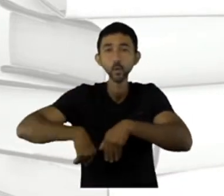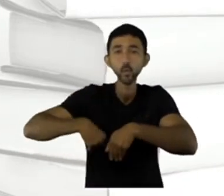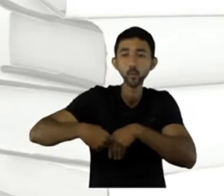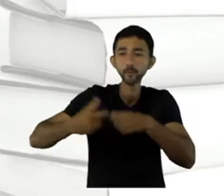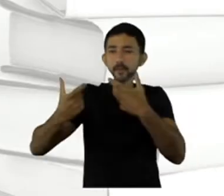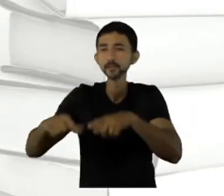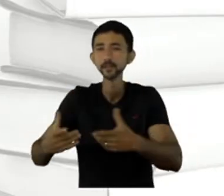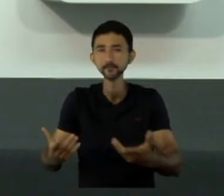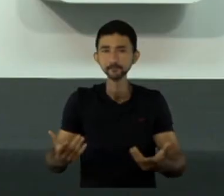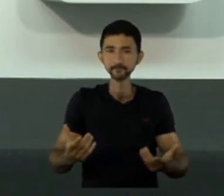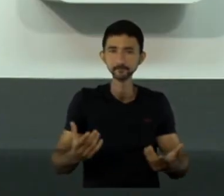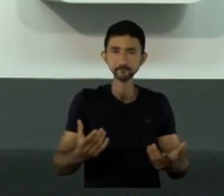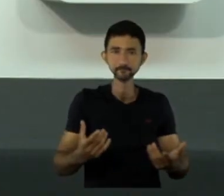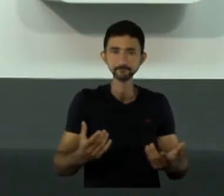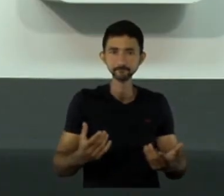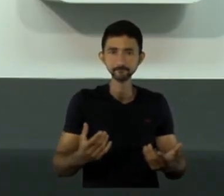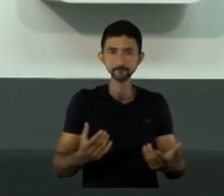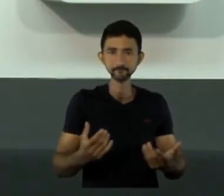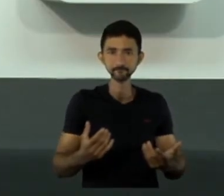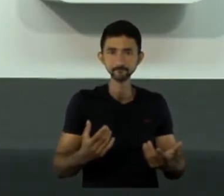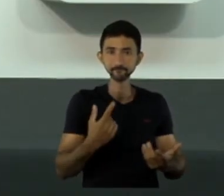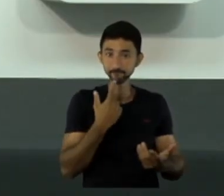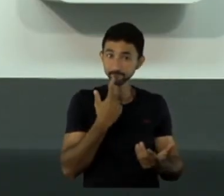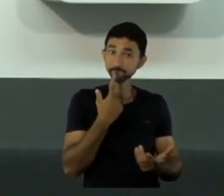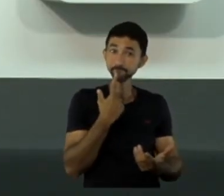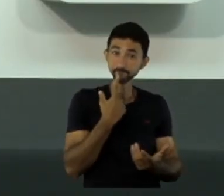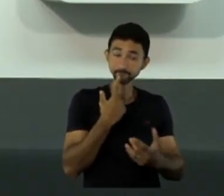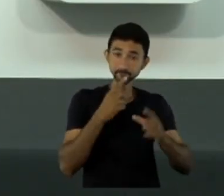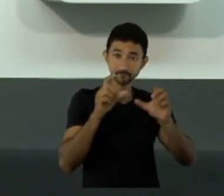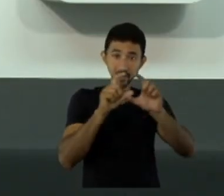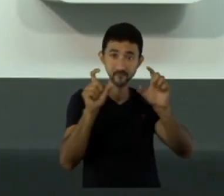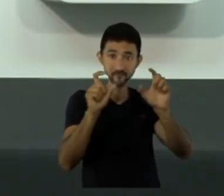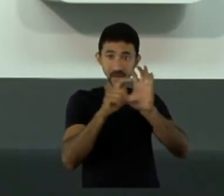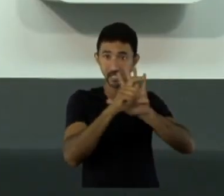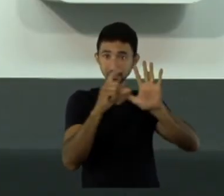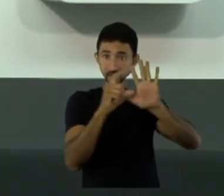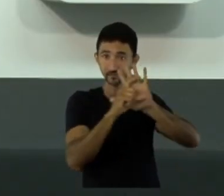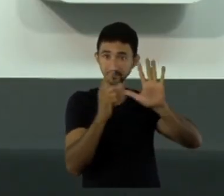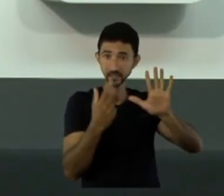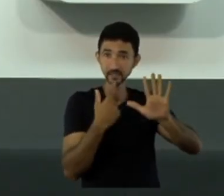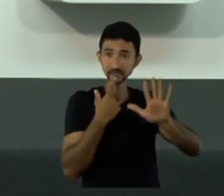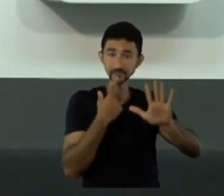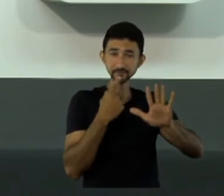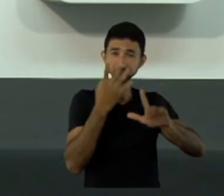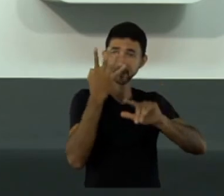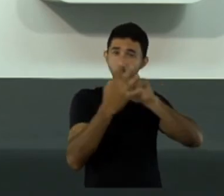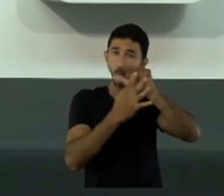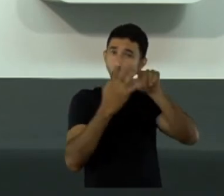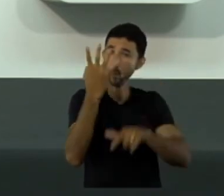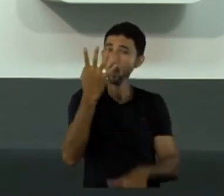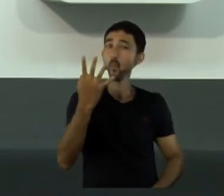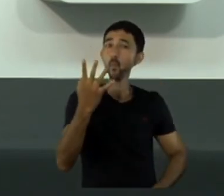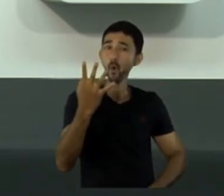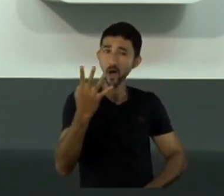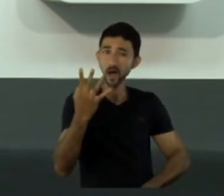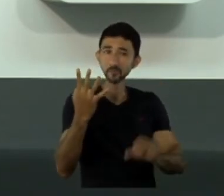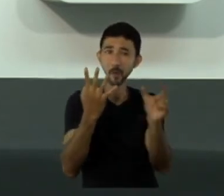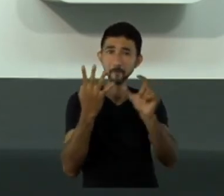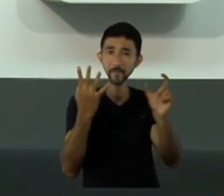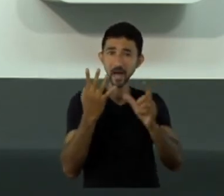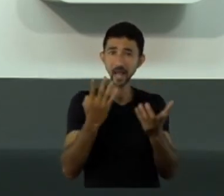está. Então, olhem só, né? Em um trechinho, nós temos 4 vezes a